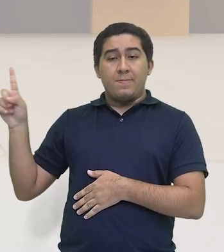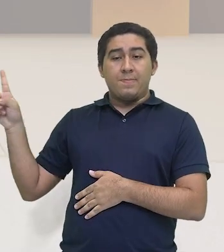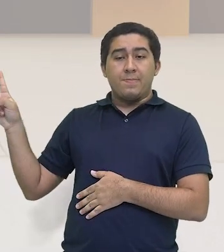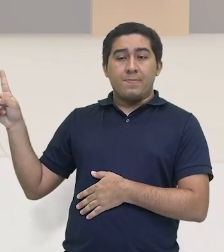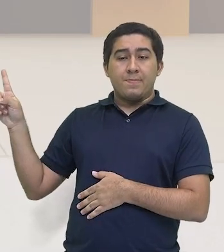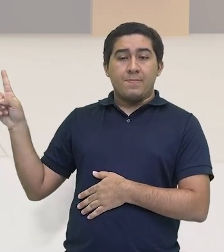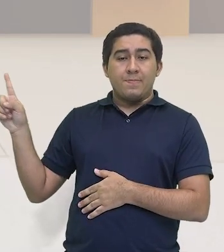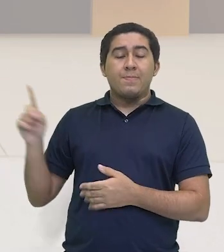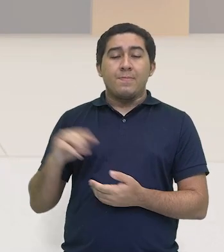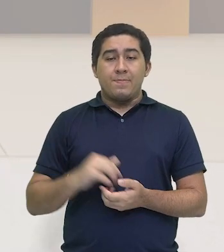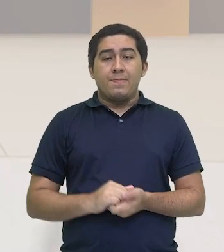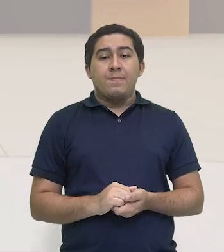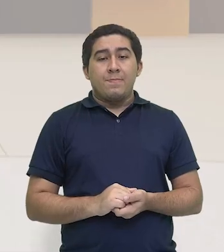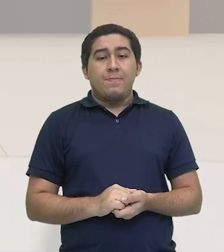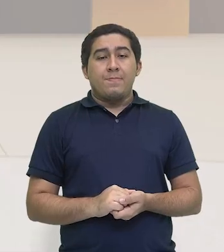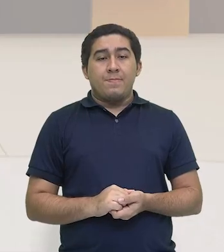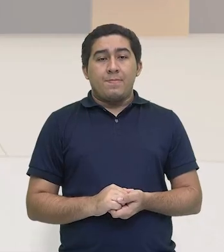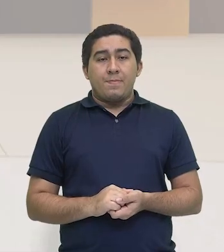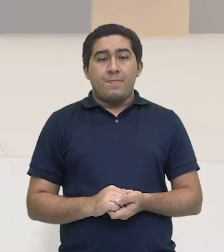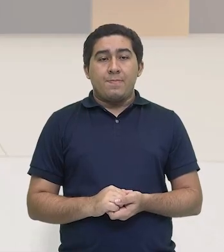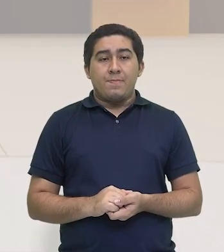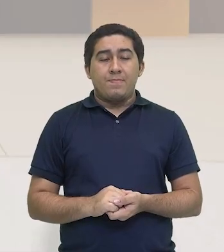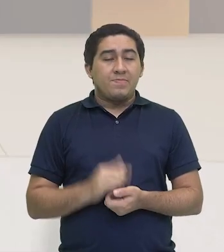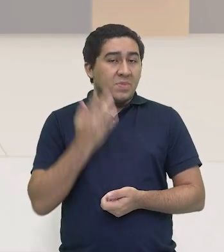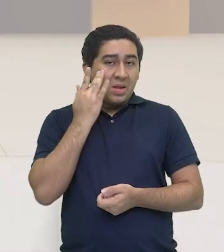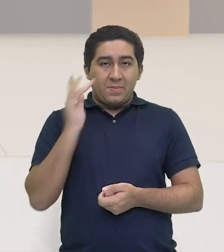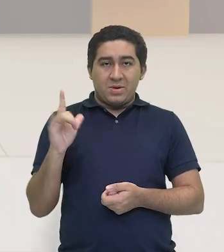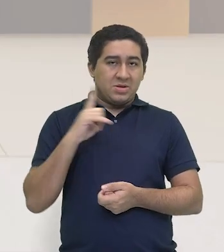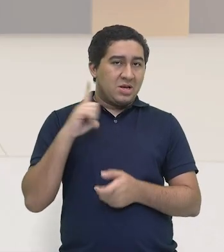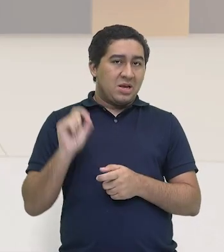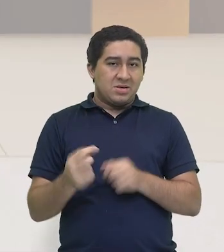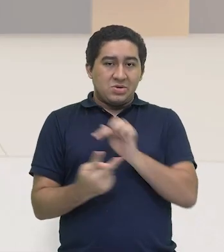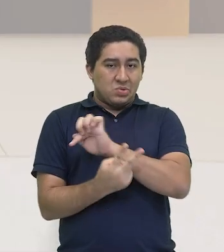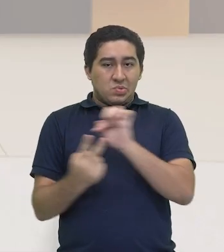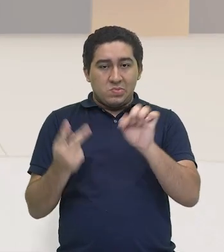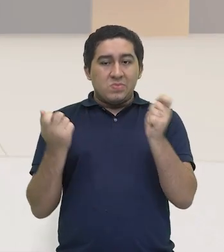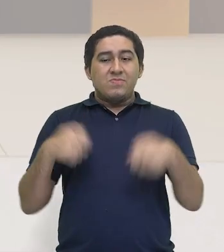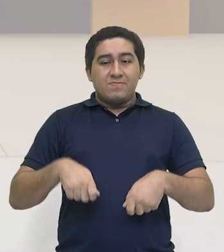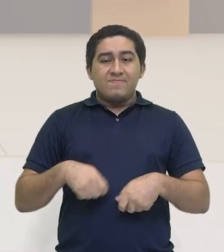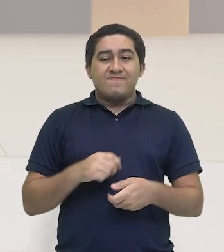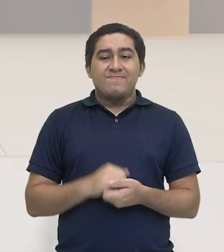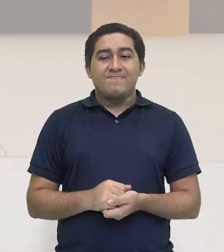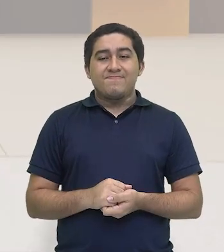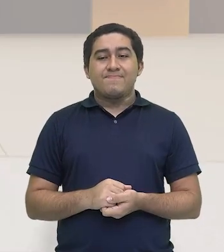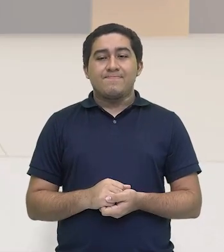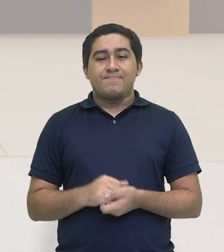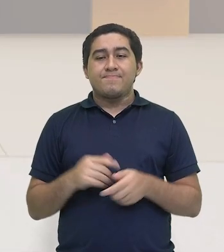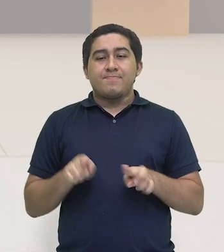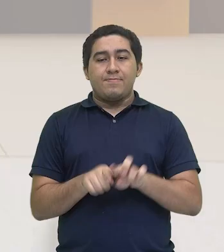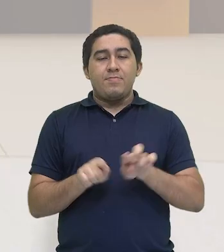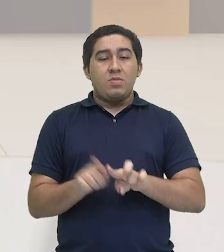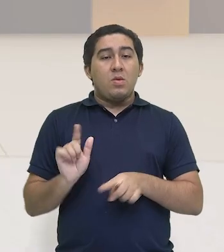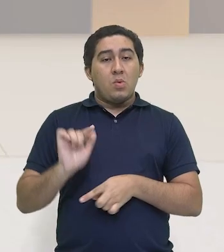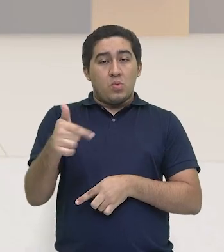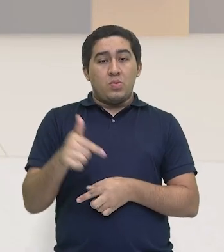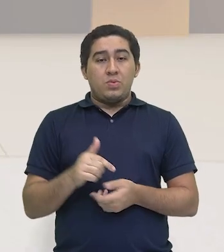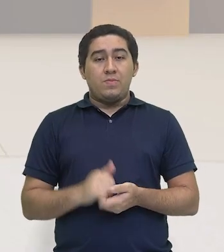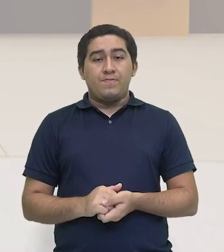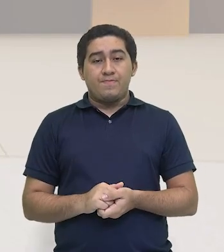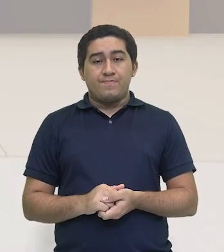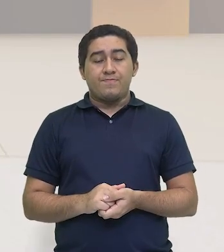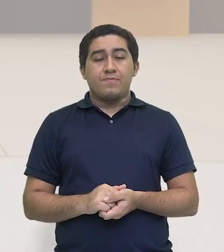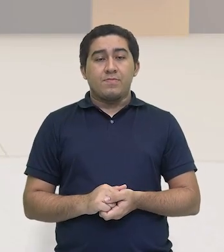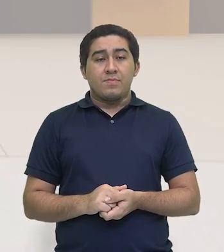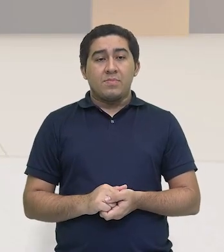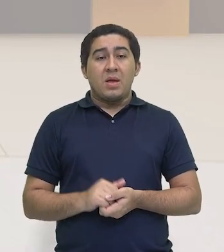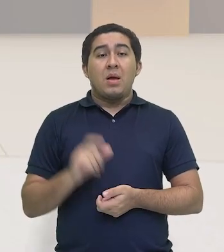ou boat pilot. Não sabia que tinha essa variação também no inglês. E temos mais um que é o anfitrião, este